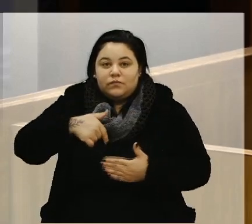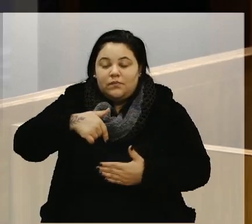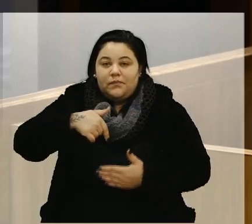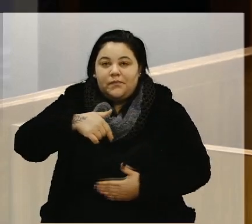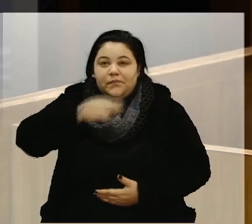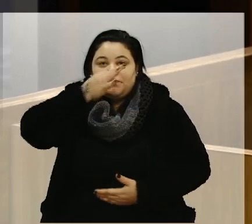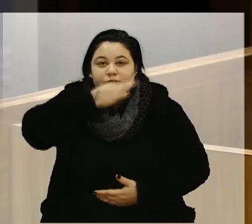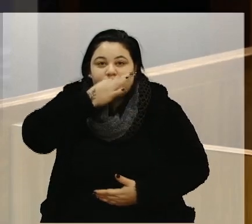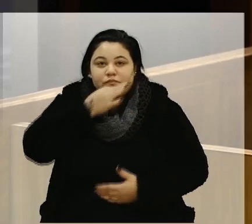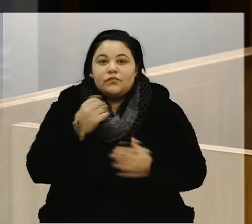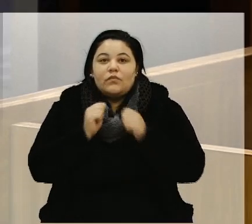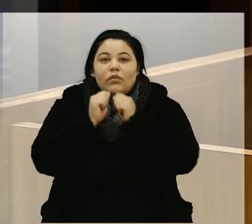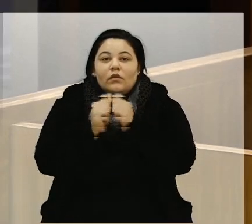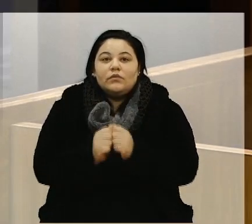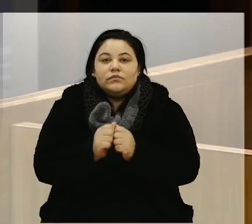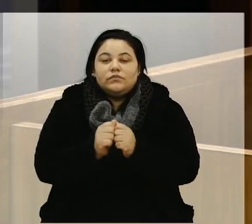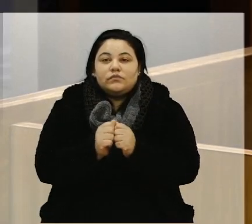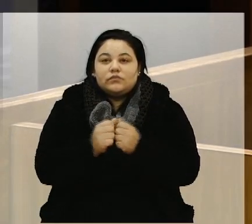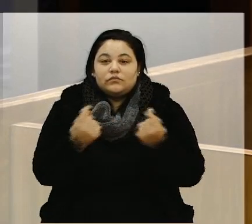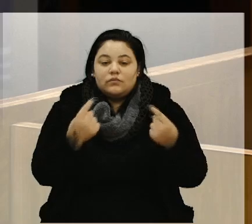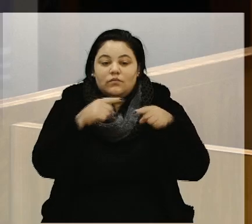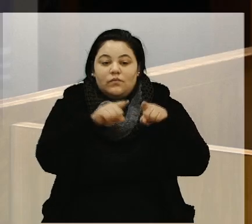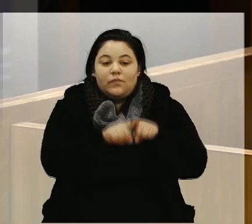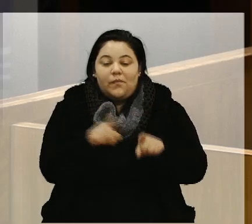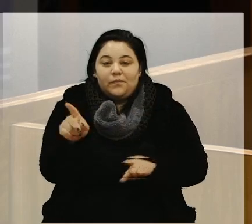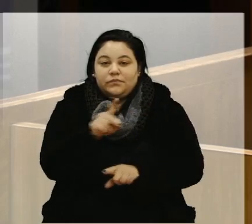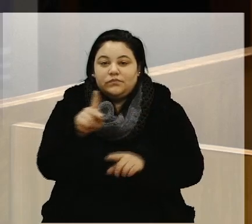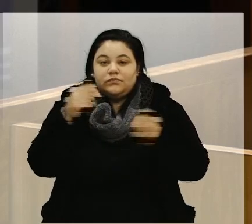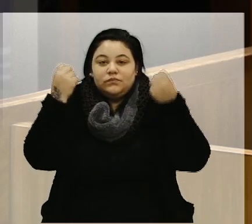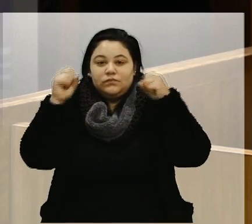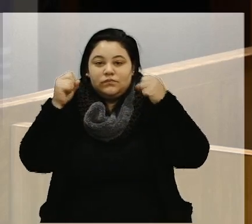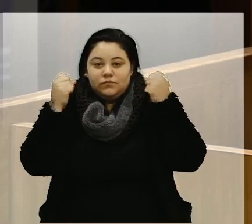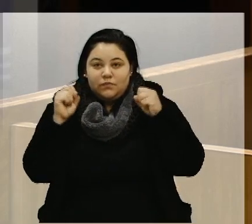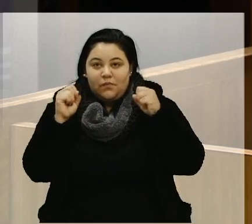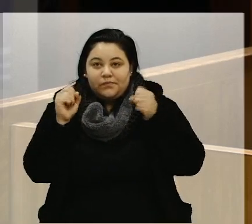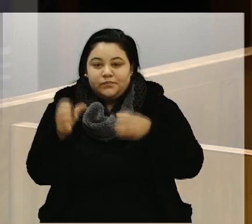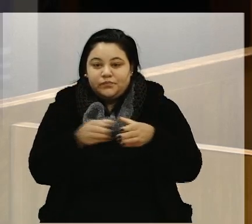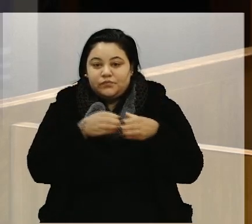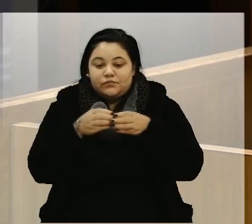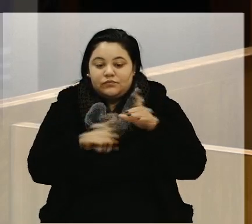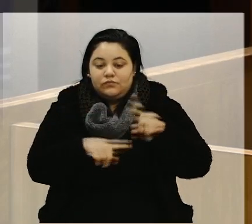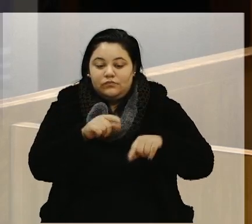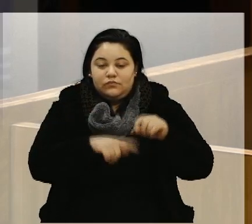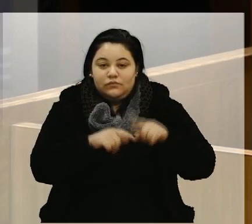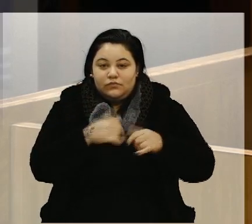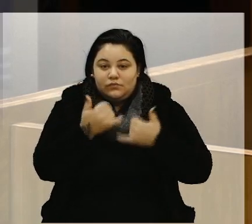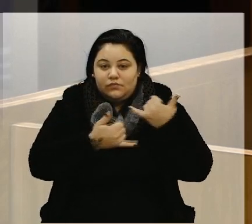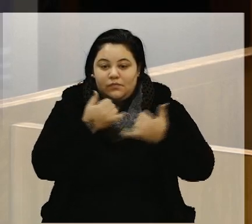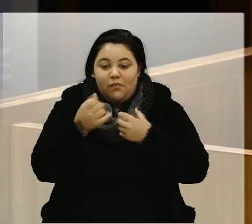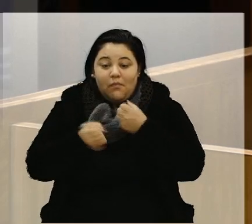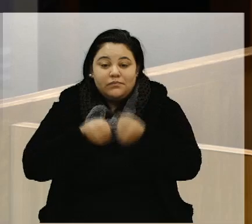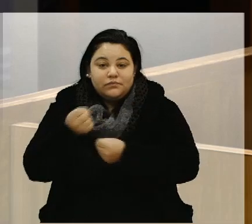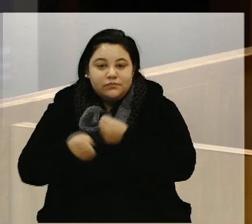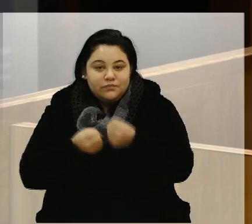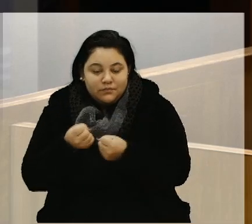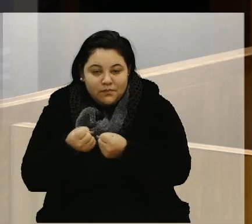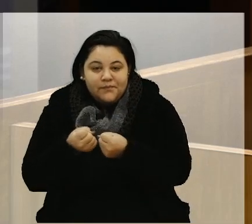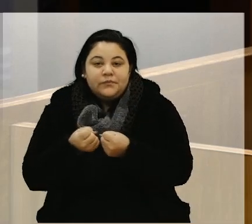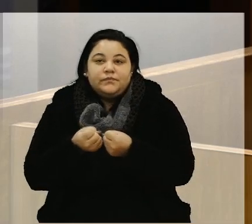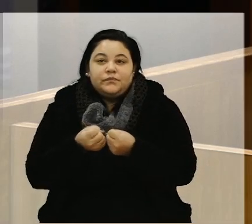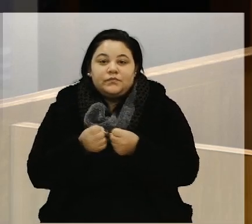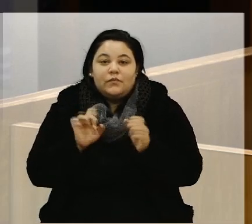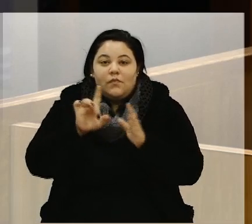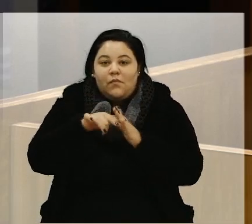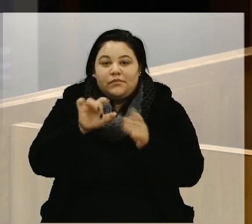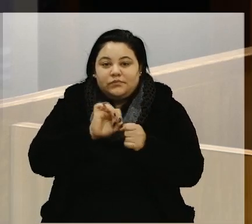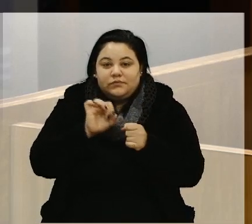em parceria com os professores de Educação Física da turma atividades e brincadeiras de corrida e ao final será montado o pódio de premiação,